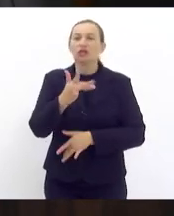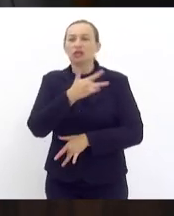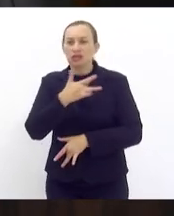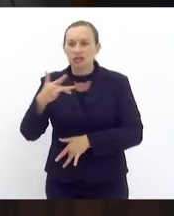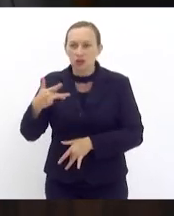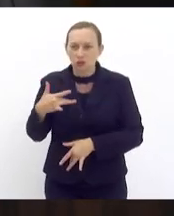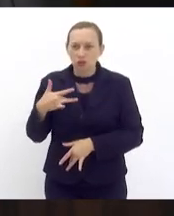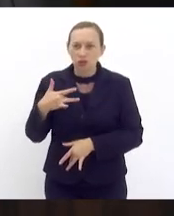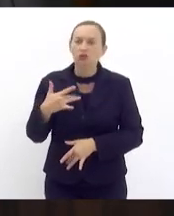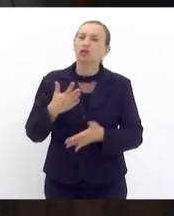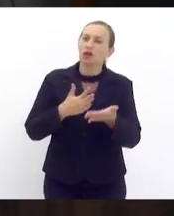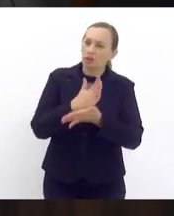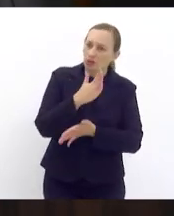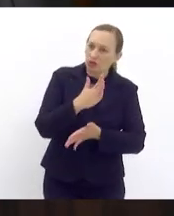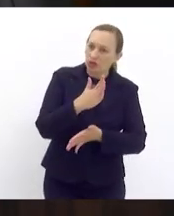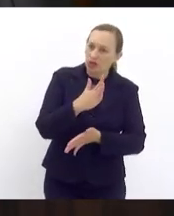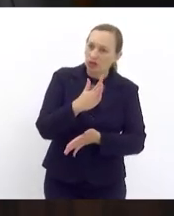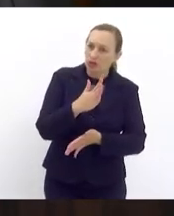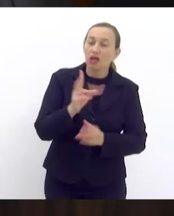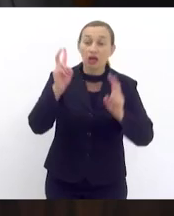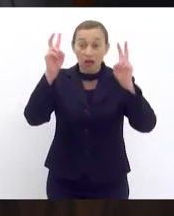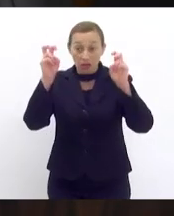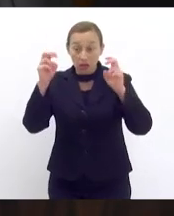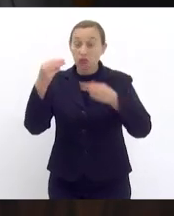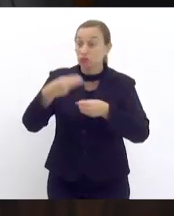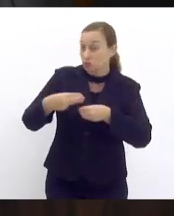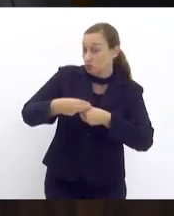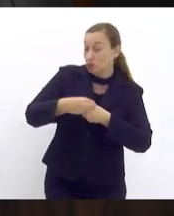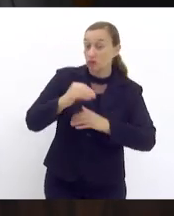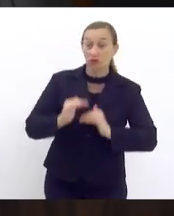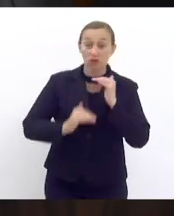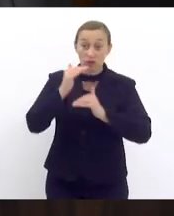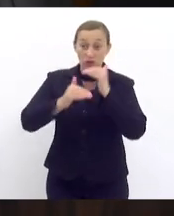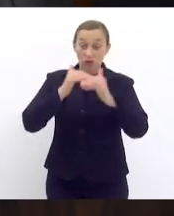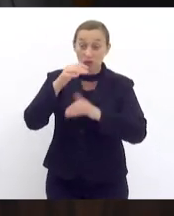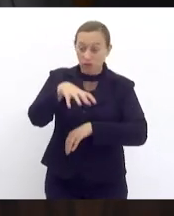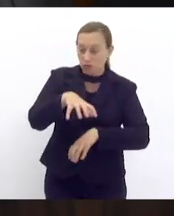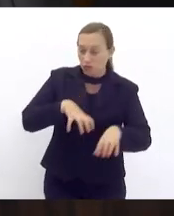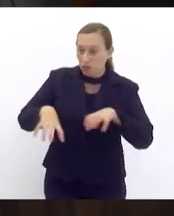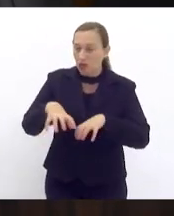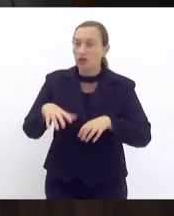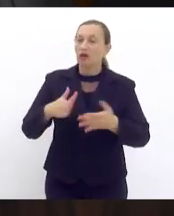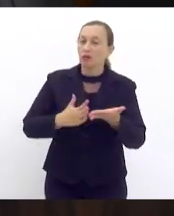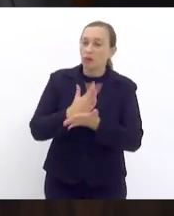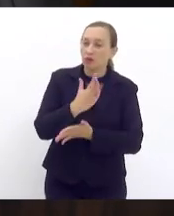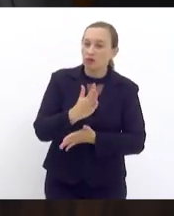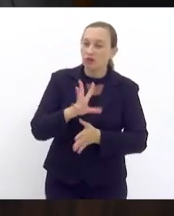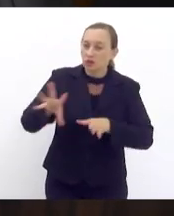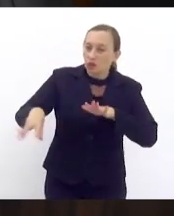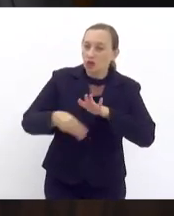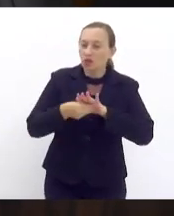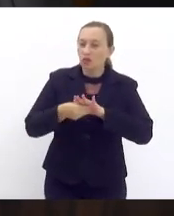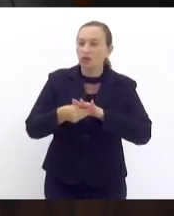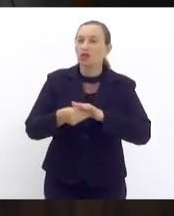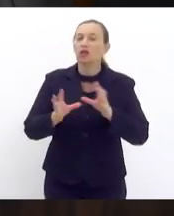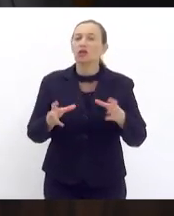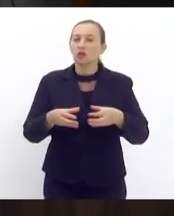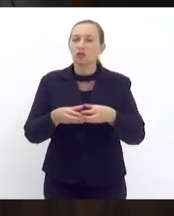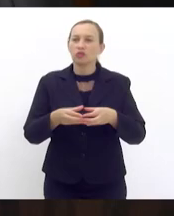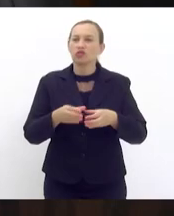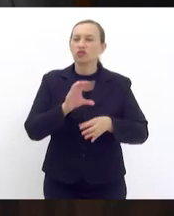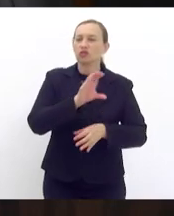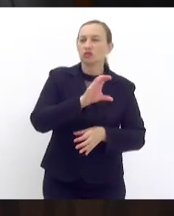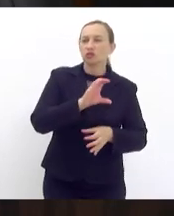saúde favorável de assunto Municipal de Desenvolvimento Regional favorável com emendas da comissão de